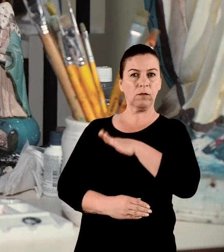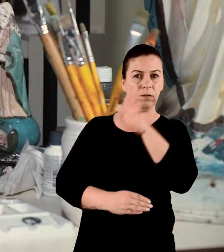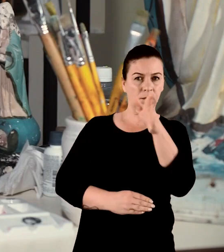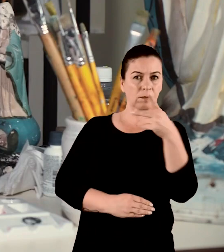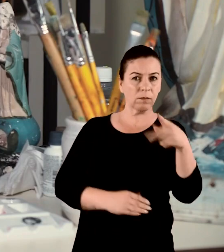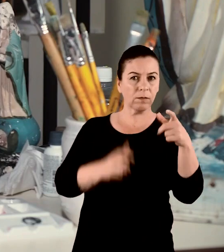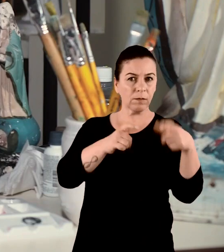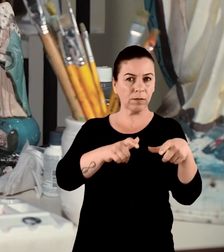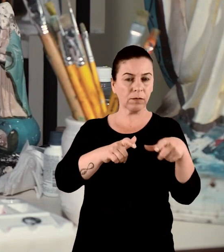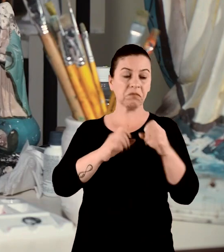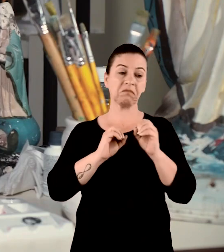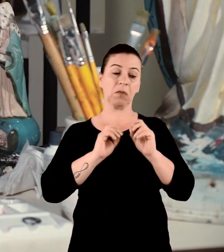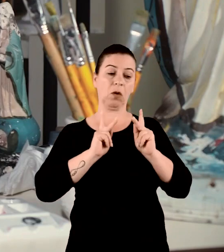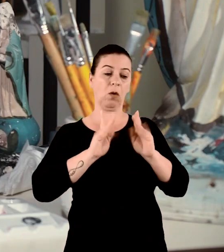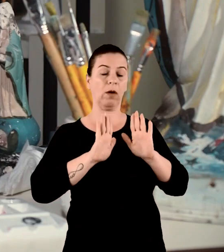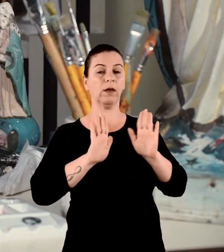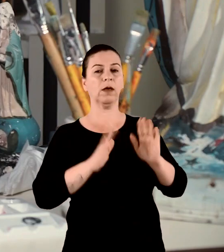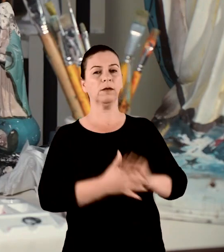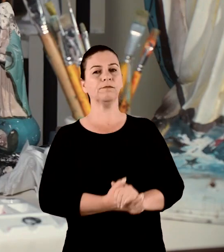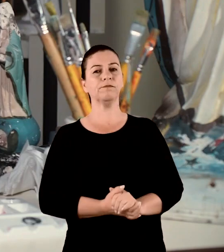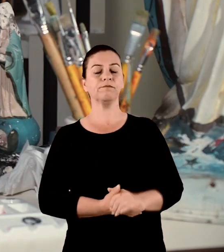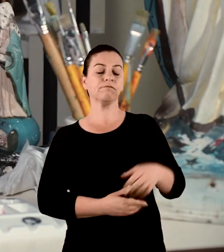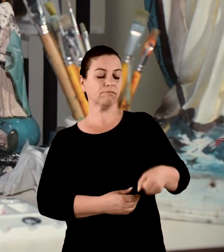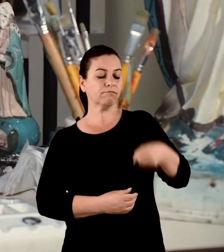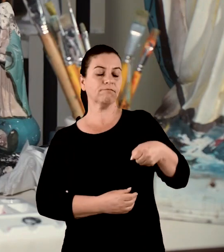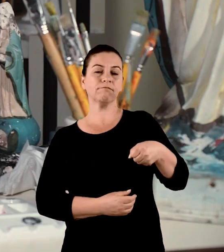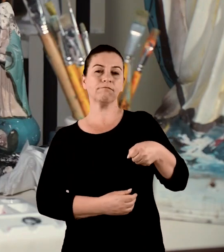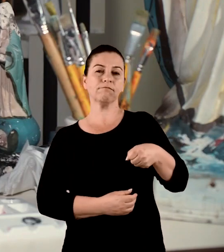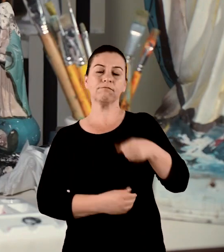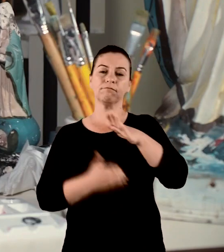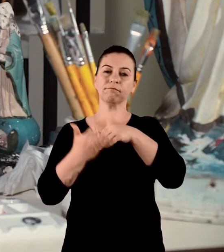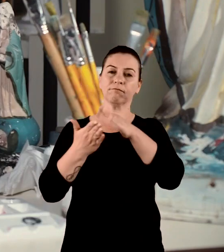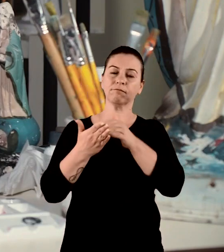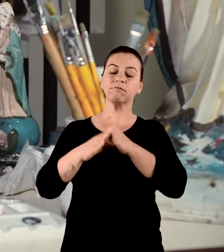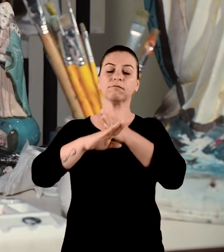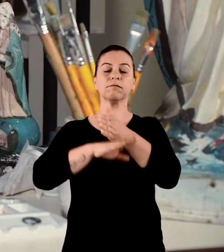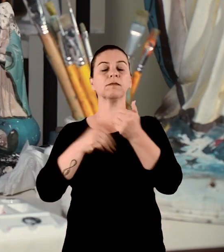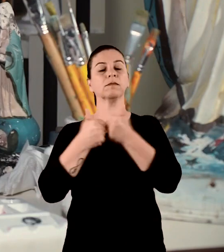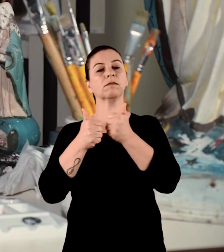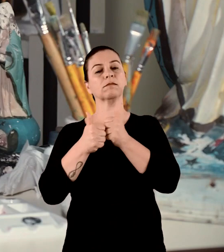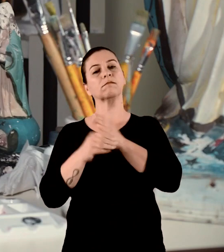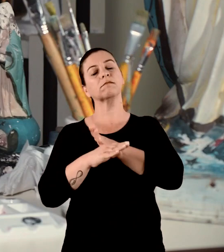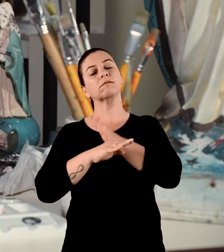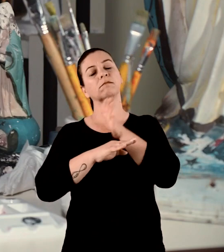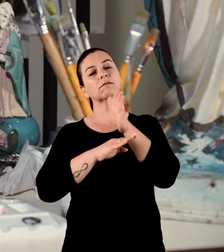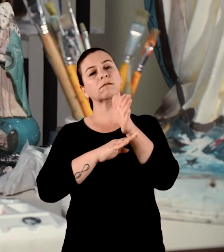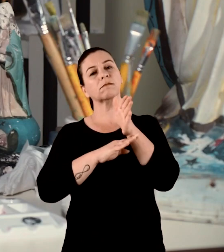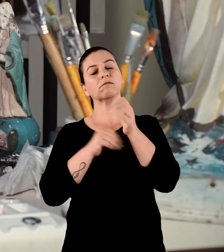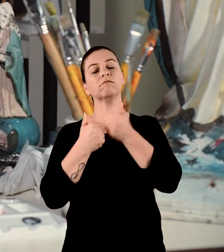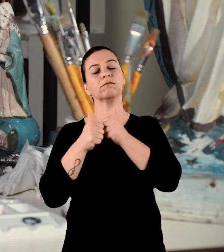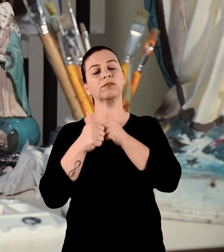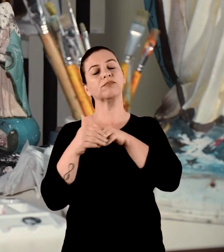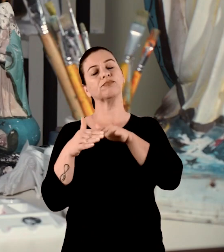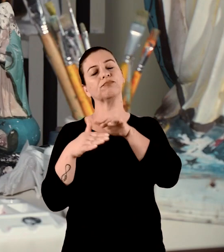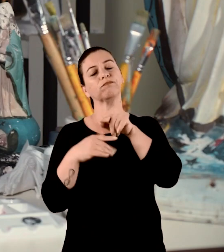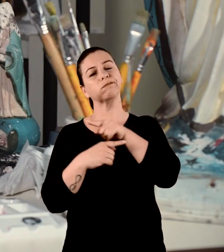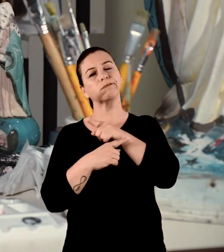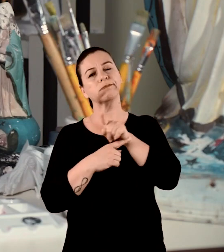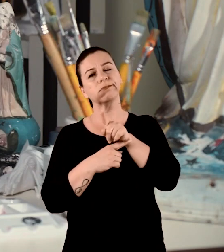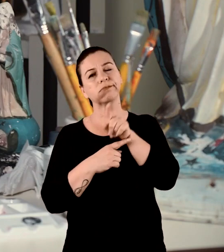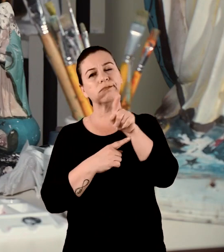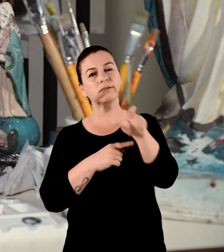levar a senhora para Serra Negra. Eu falei, tá bom. Peguei minha malinha, tinta, entrei no ônibus e fui.